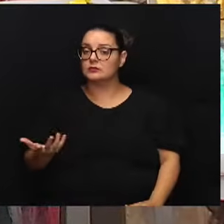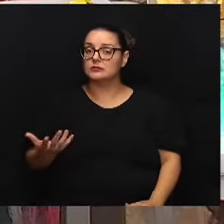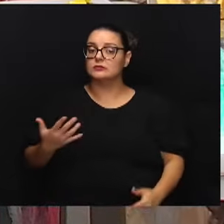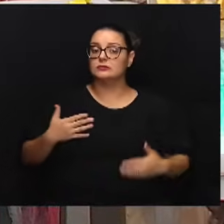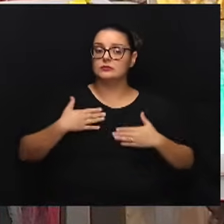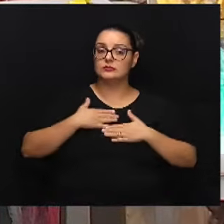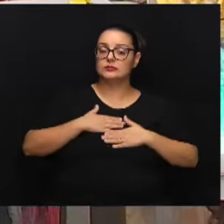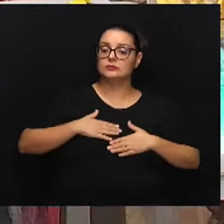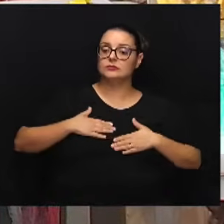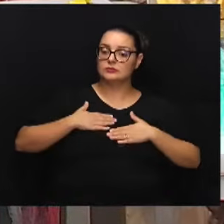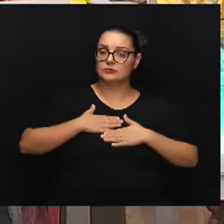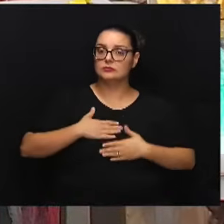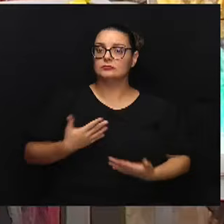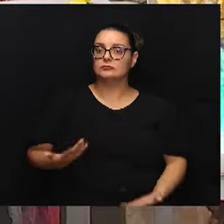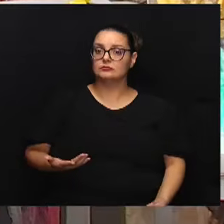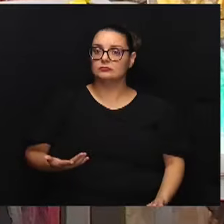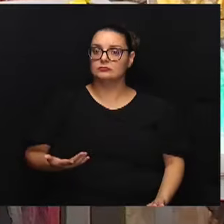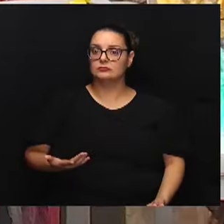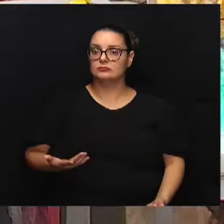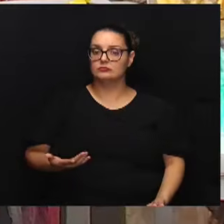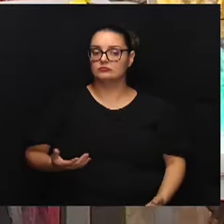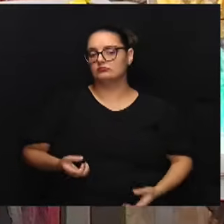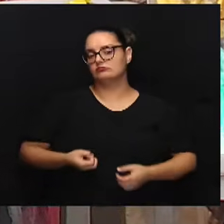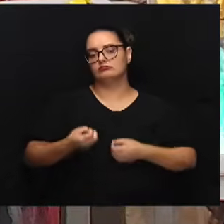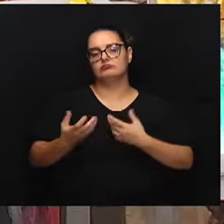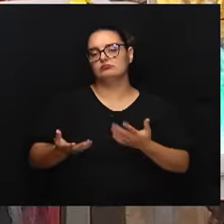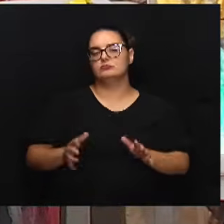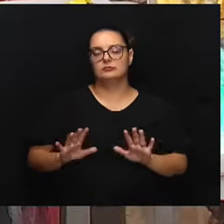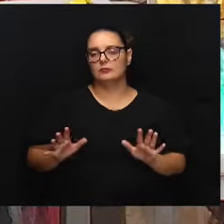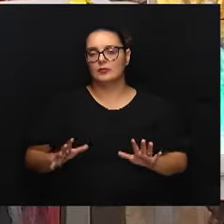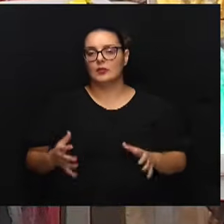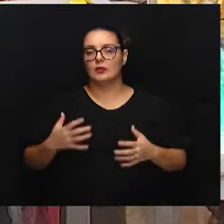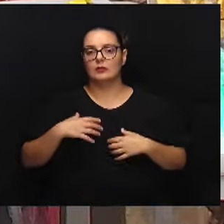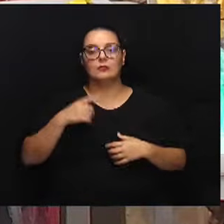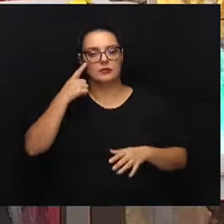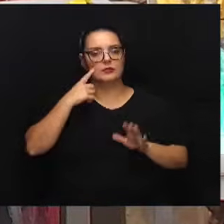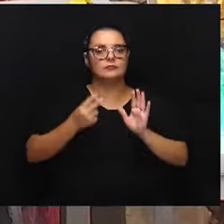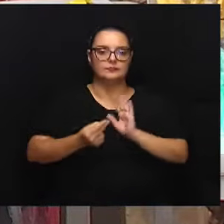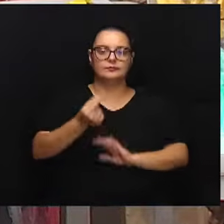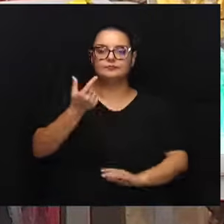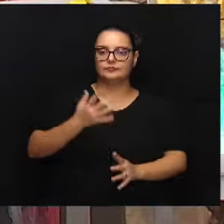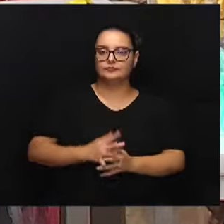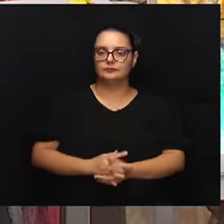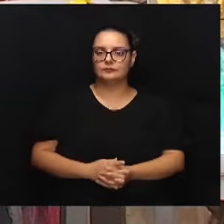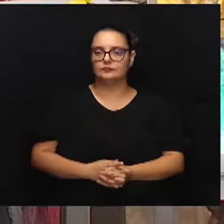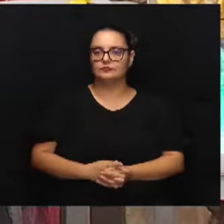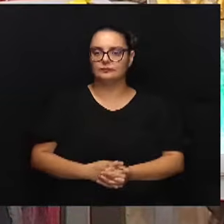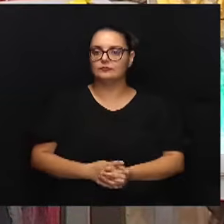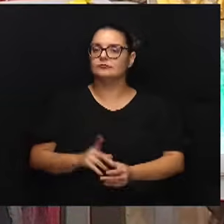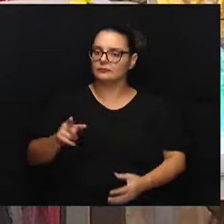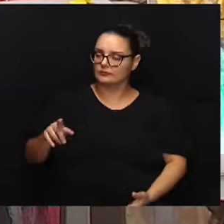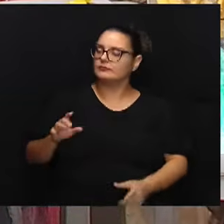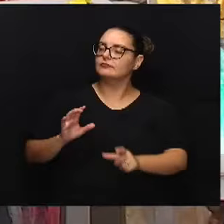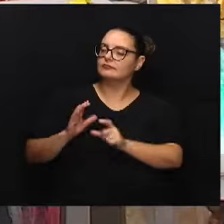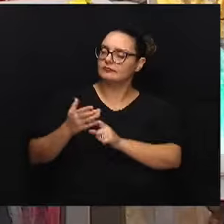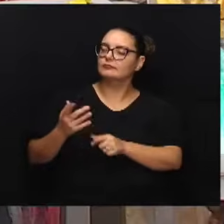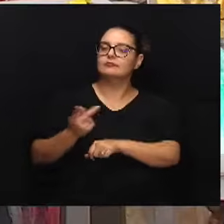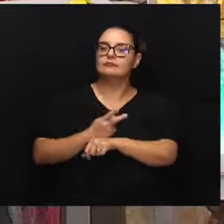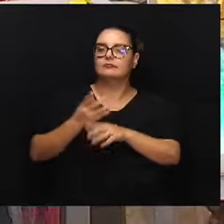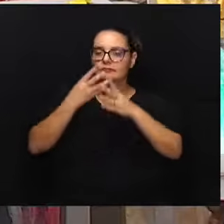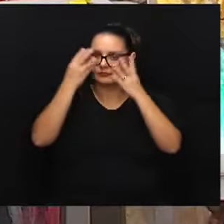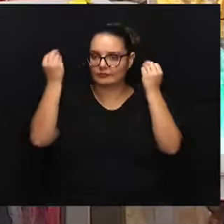prazer assim de não expor, mostrar, mas de se descobrir. Criar. É terapêutico, essa é a palavra que